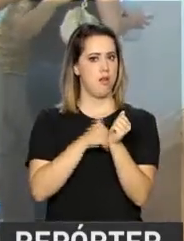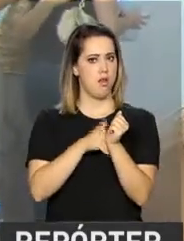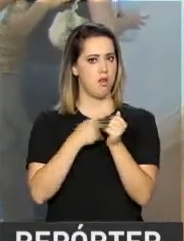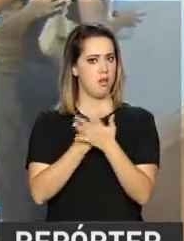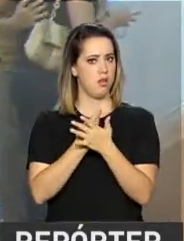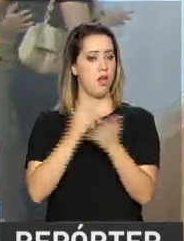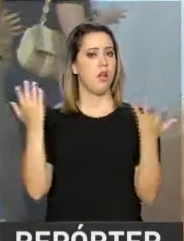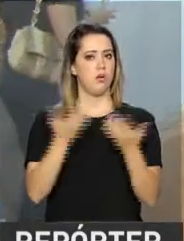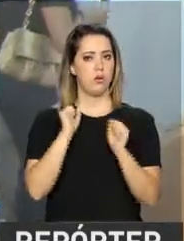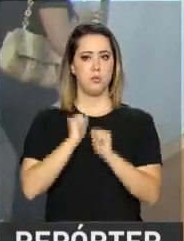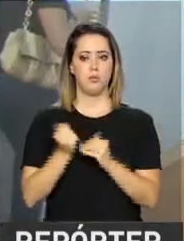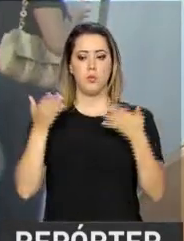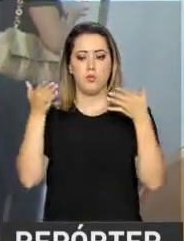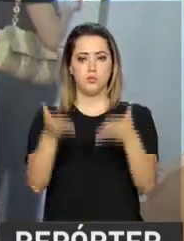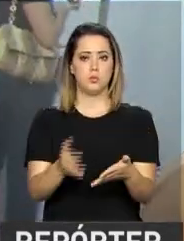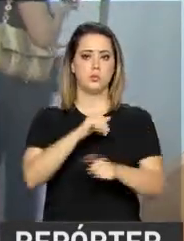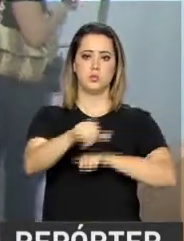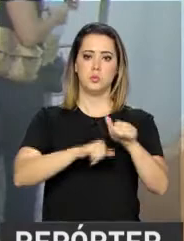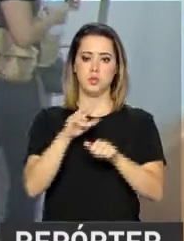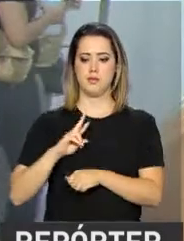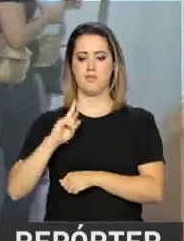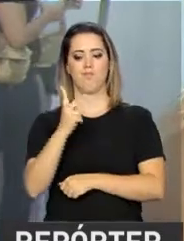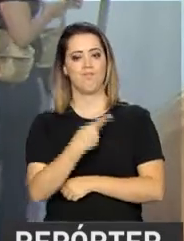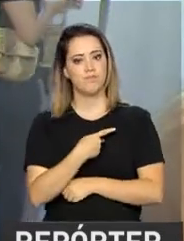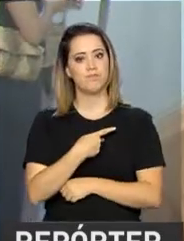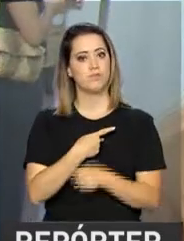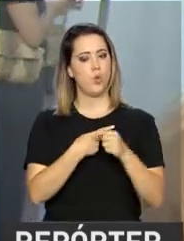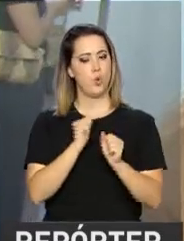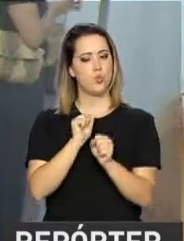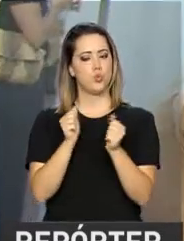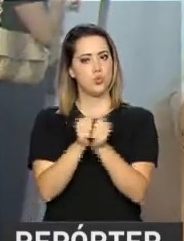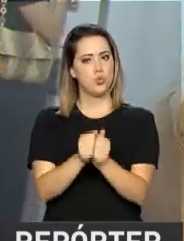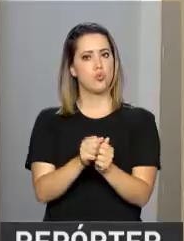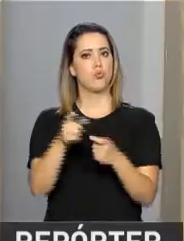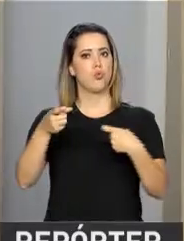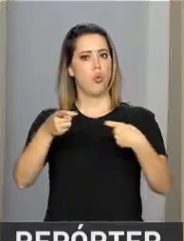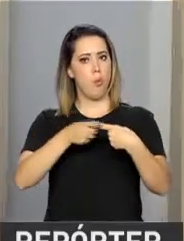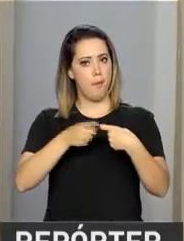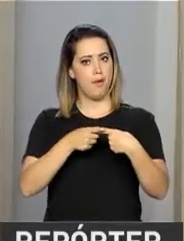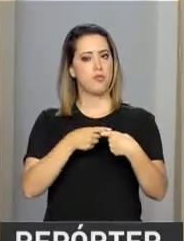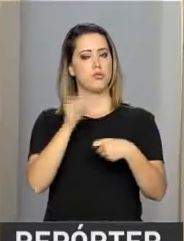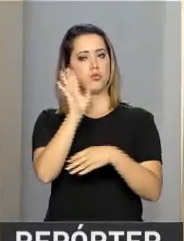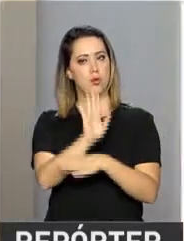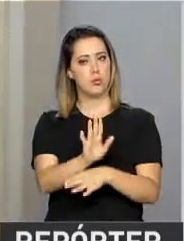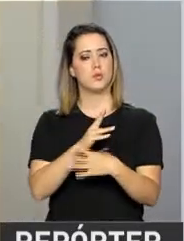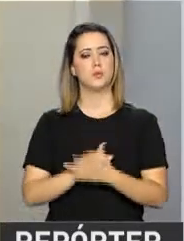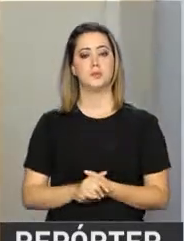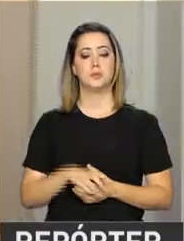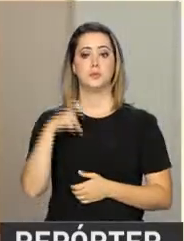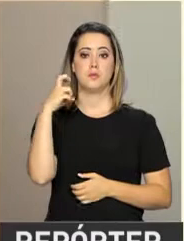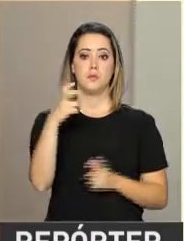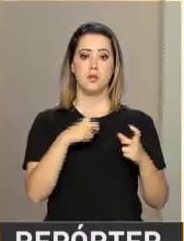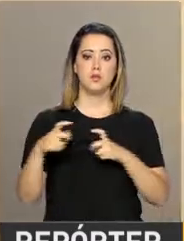agora não agora você pode passar por essa transição de gênero é com acompanhamento específico são cinco ambulatórios com o atendimento